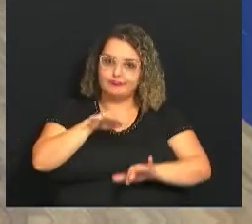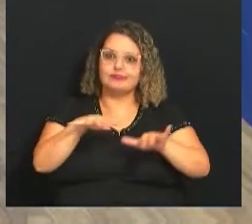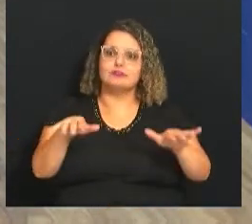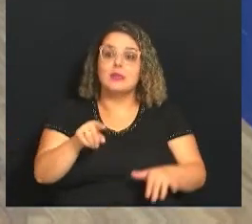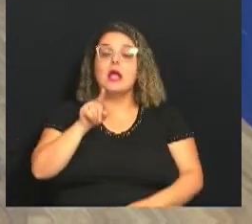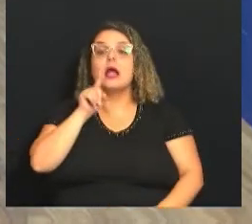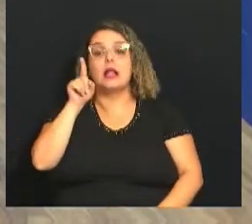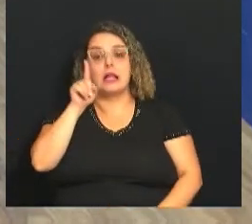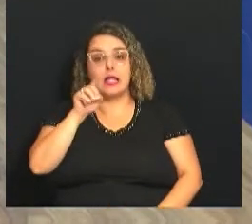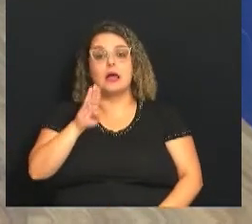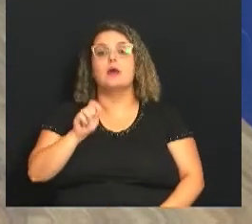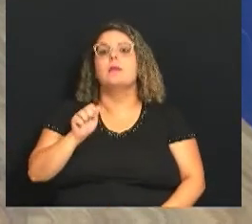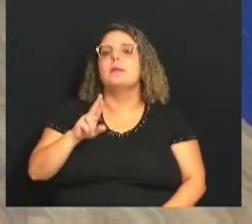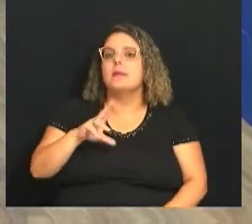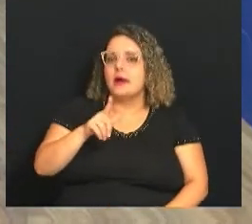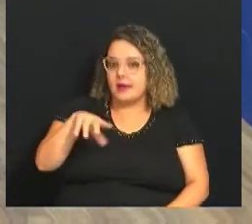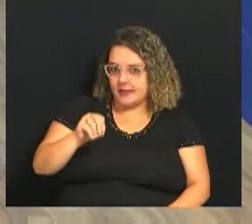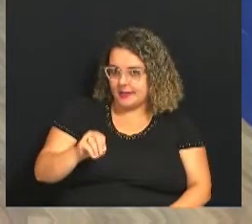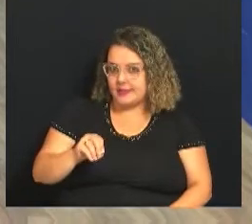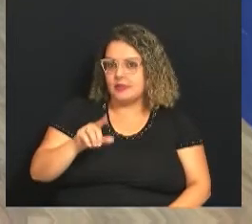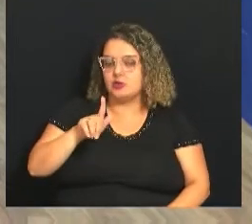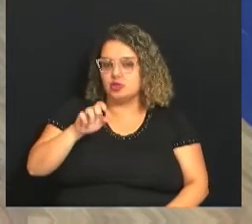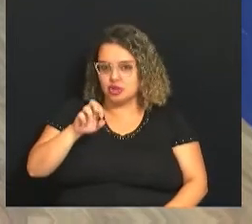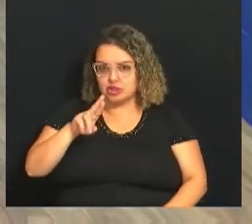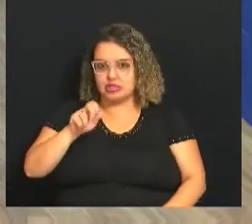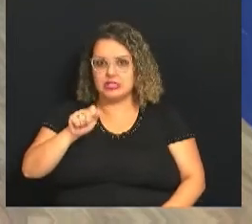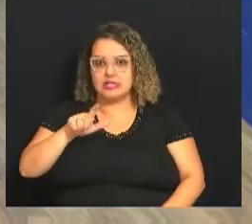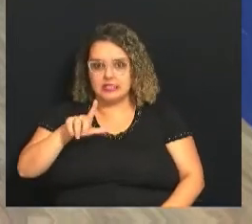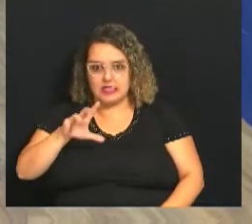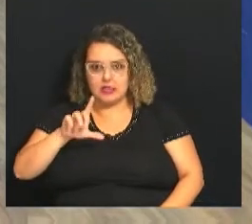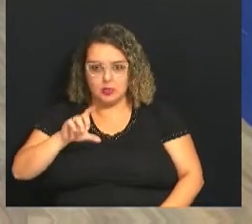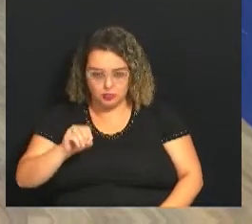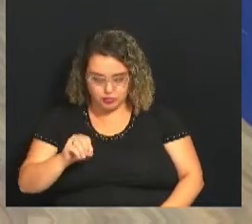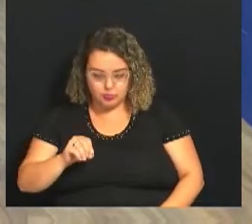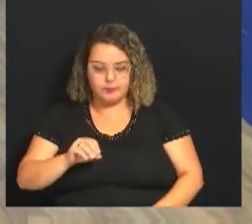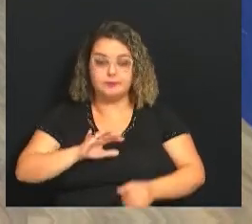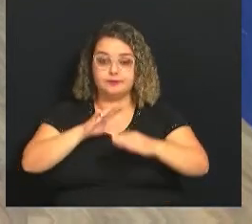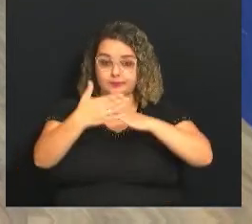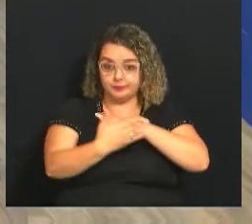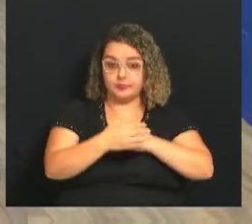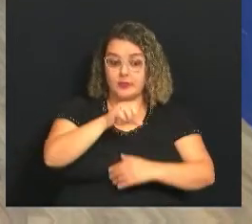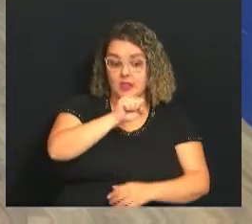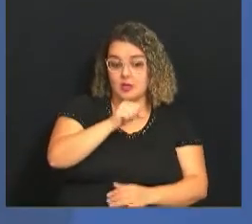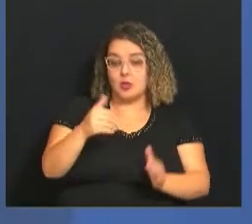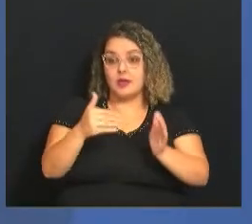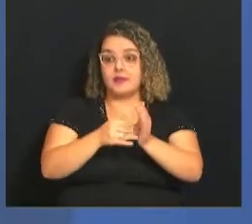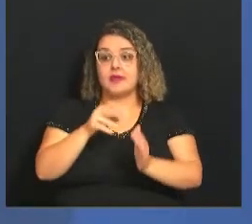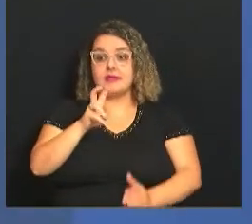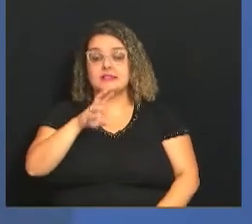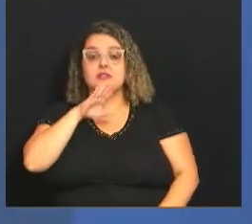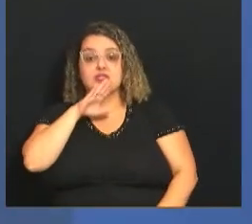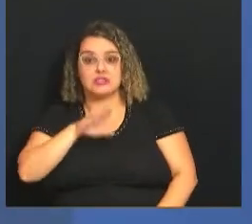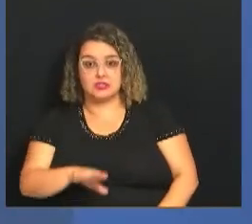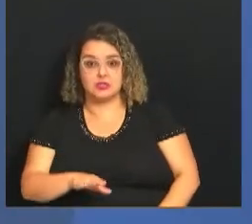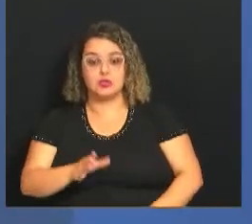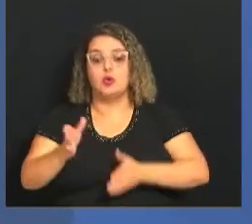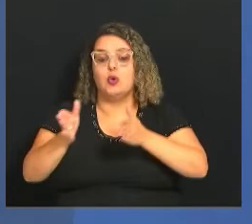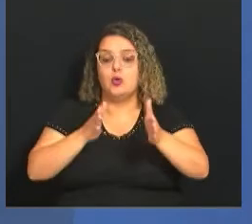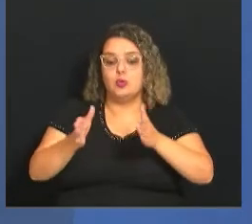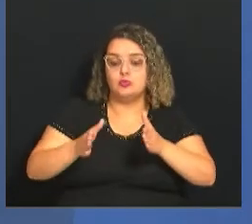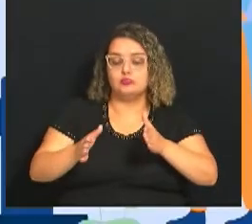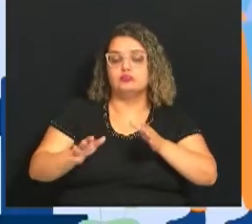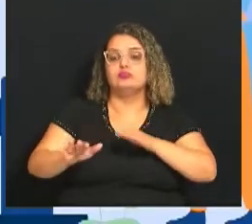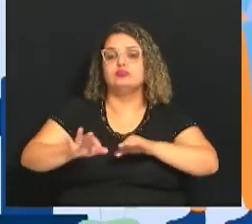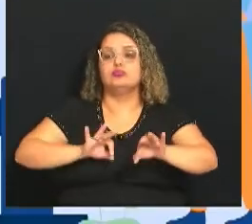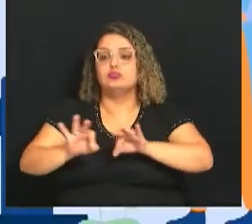de Barão Geraldo. A gente fala aqui, olha, de bairros que vão ficar sem água das 8 da manhã até as 5 da tarde por um serviço de capeamento de redes